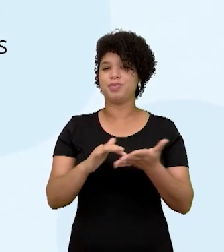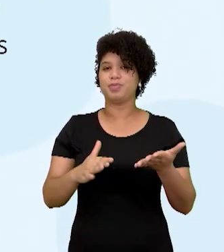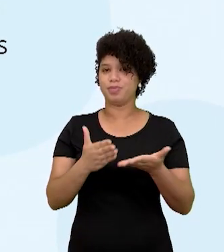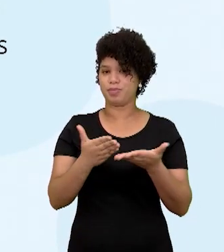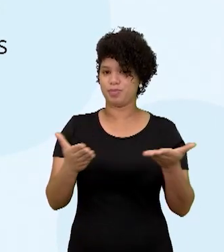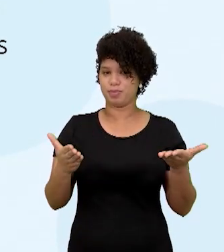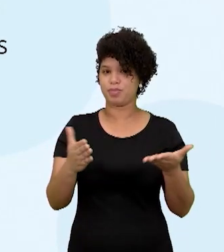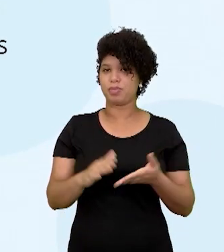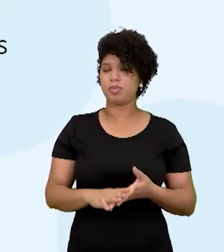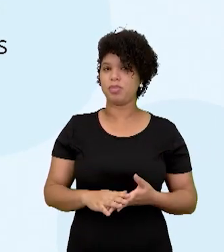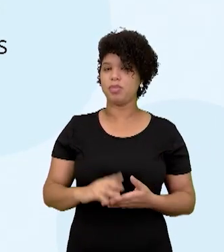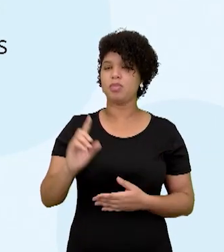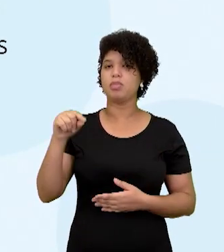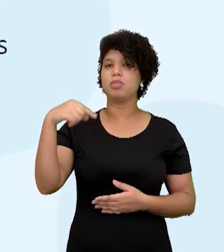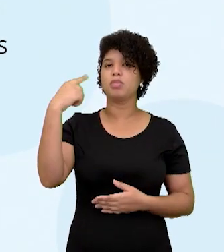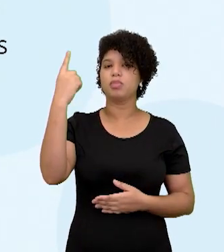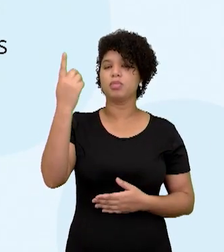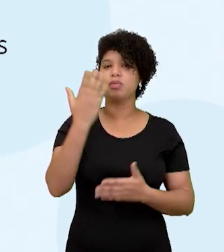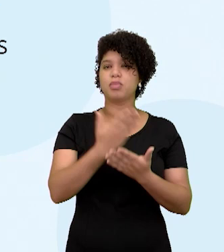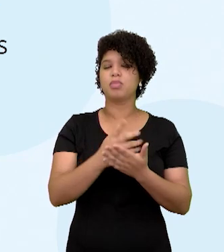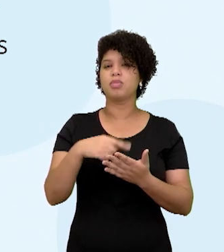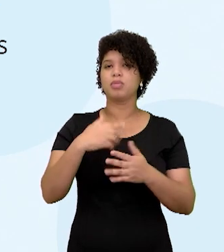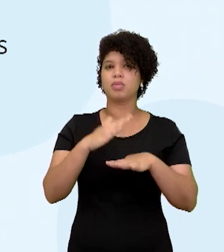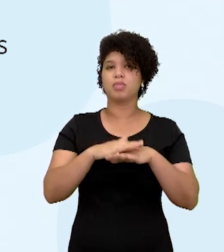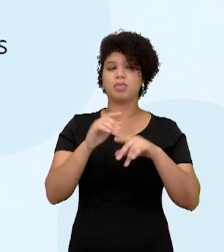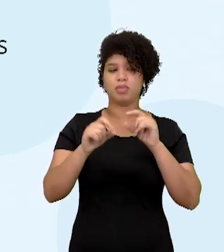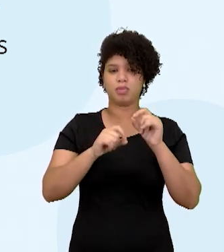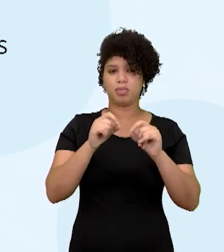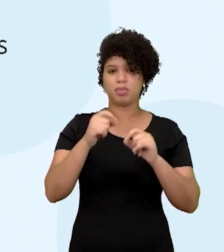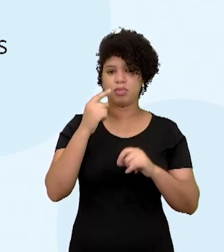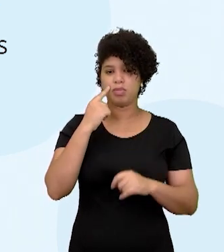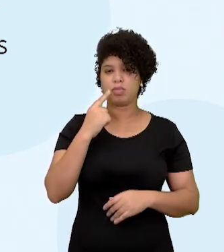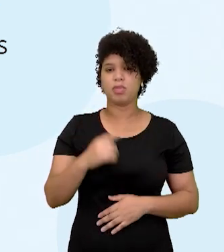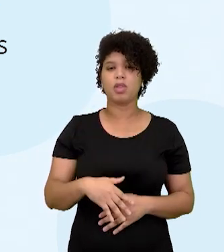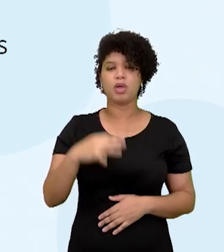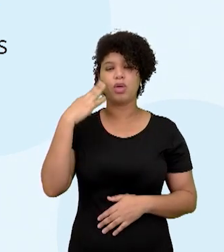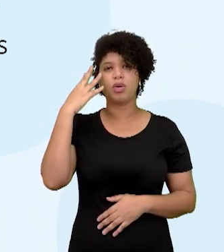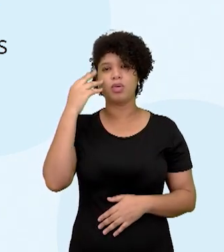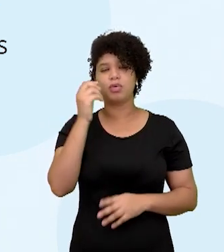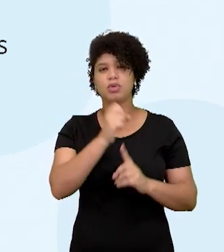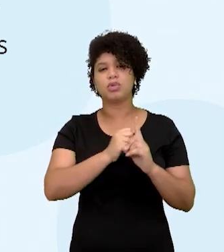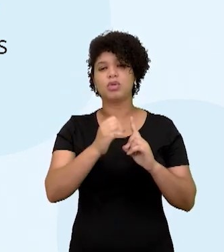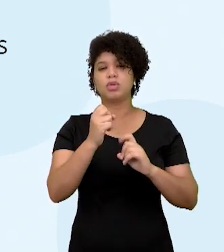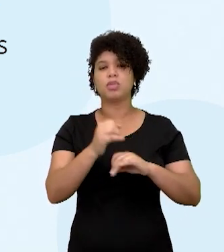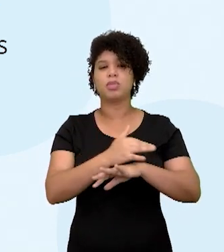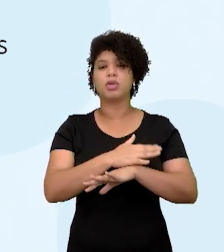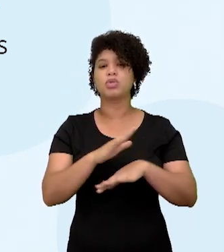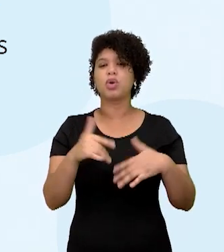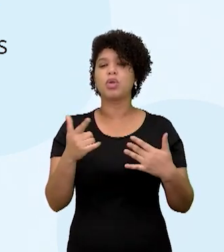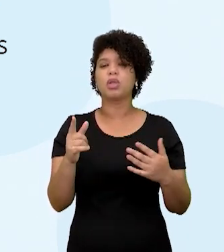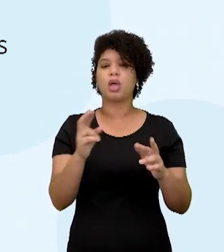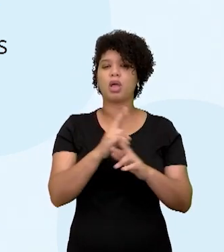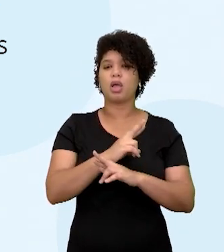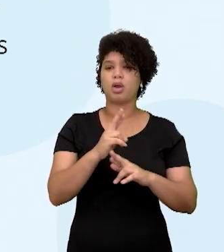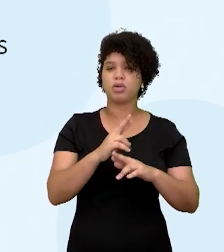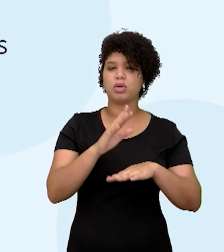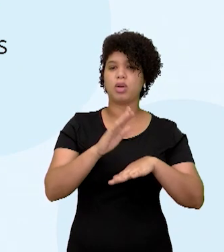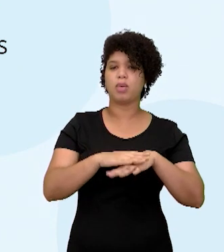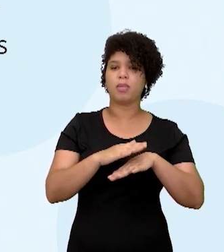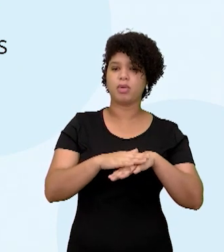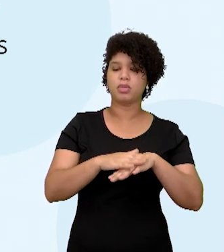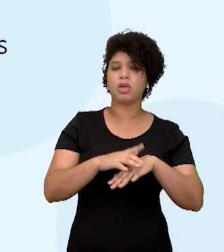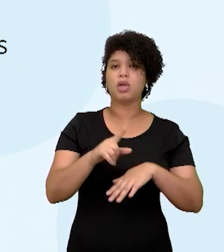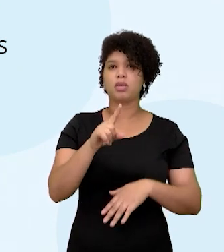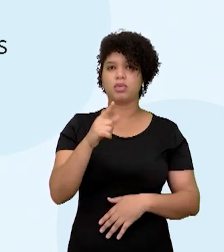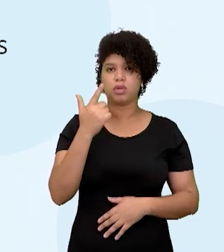aqui, ó. Para a próxima aula, o que nós vamos fazer? Registrar quais competências socioemocionais mais se relacionam com essa